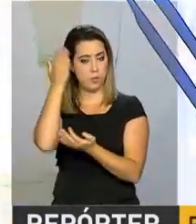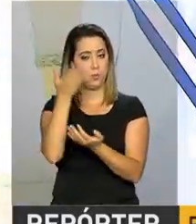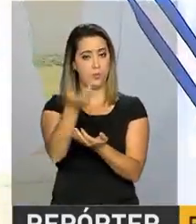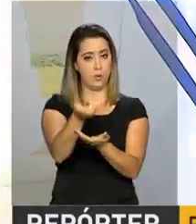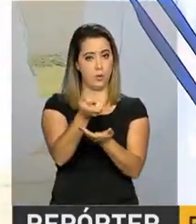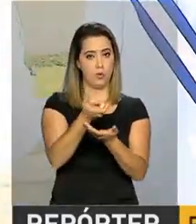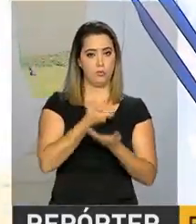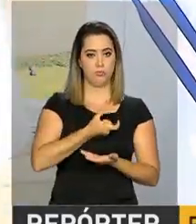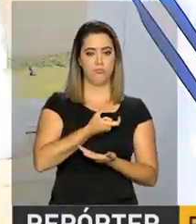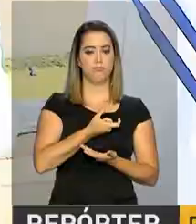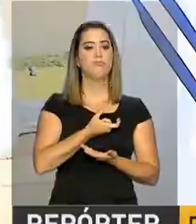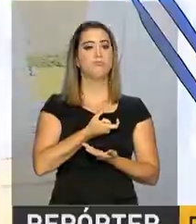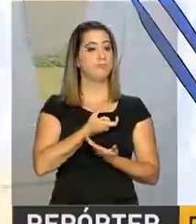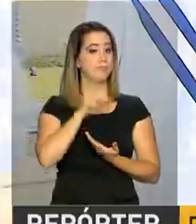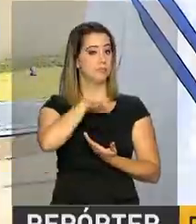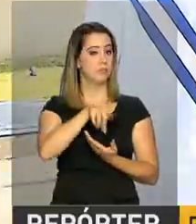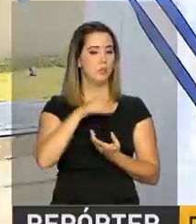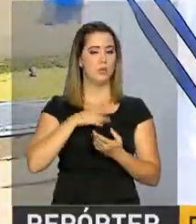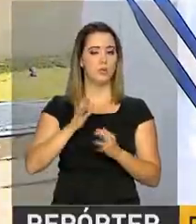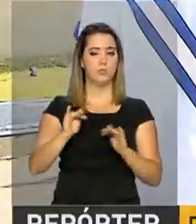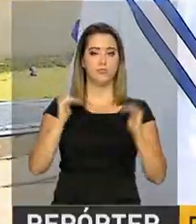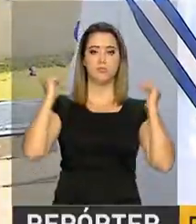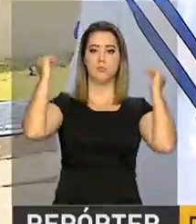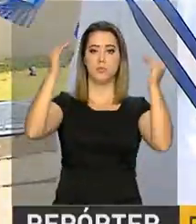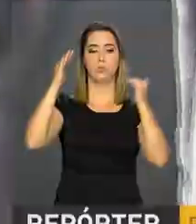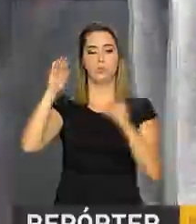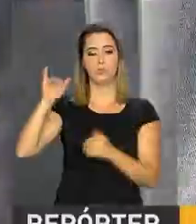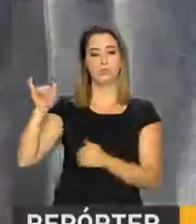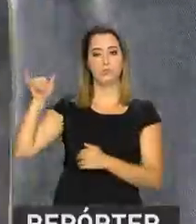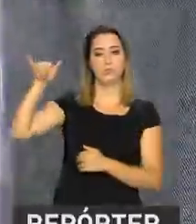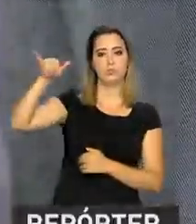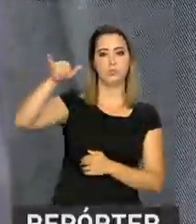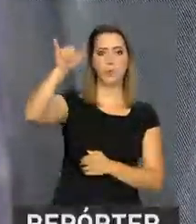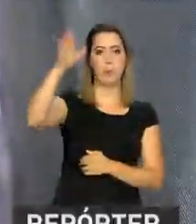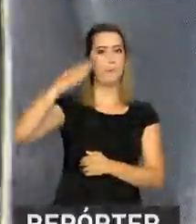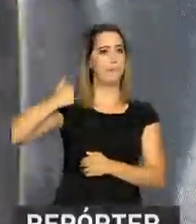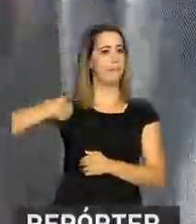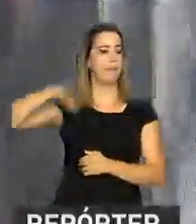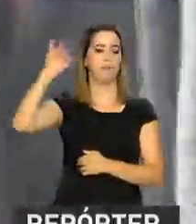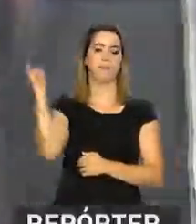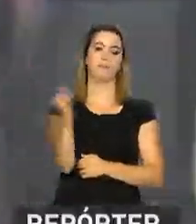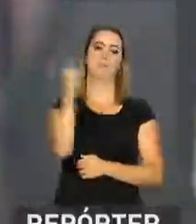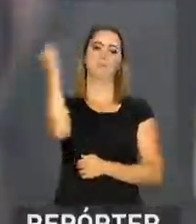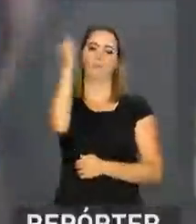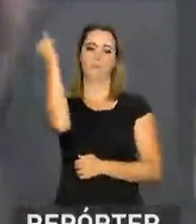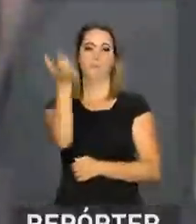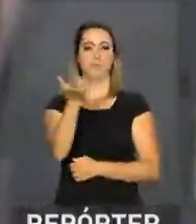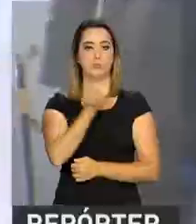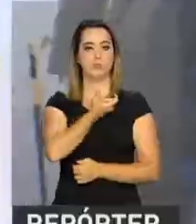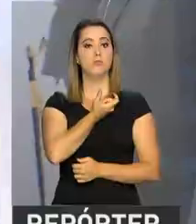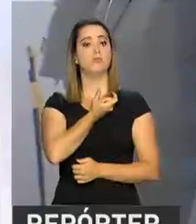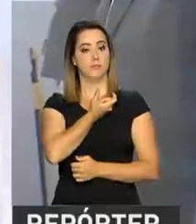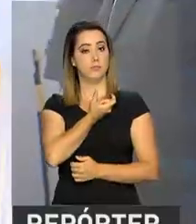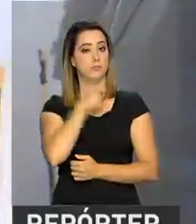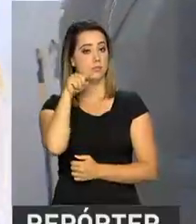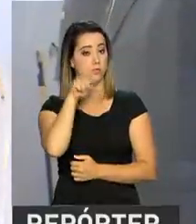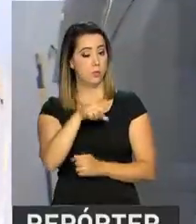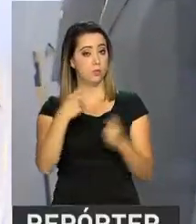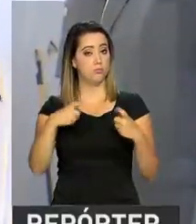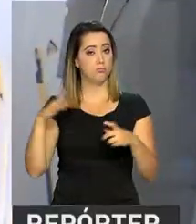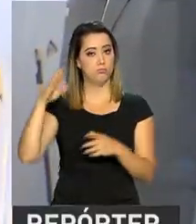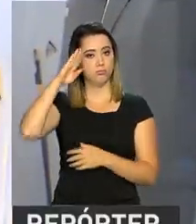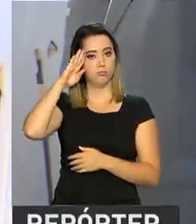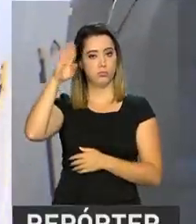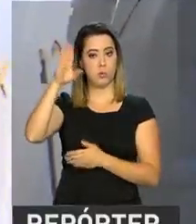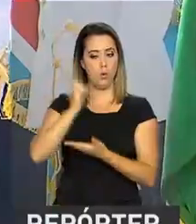temer a condecoração da ordem do mérito aeronáutico a mais importante comenda da instituição ela homenageia